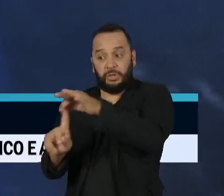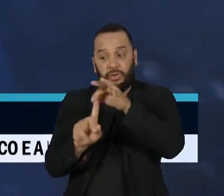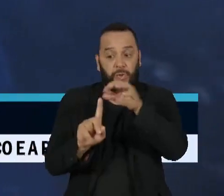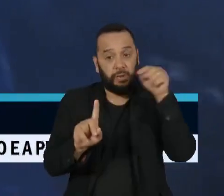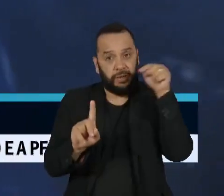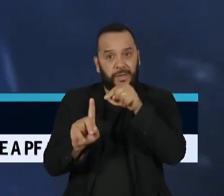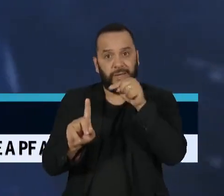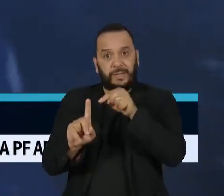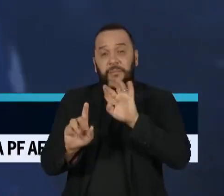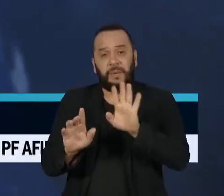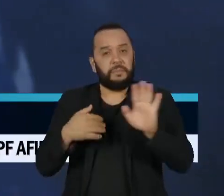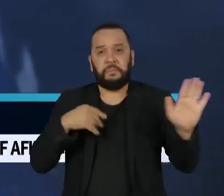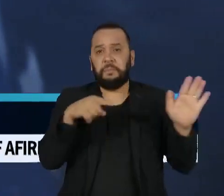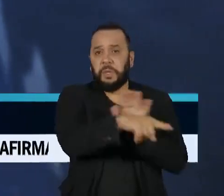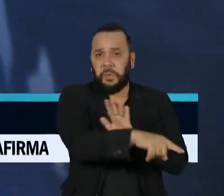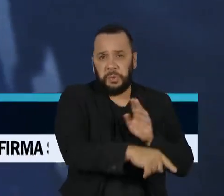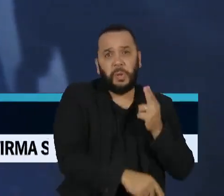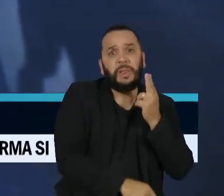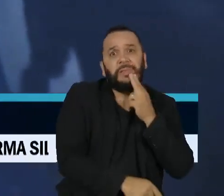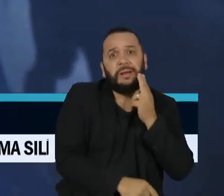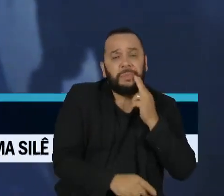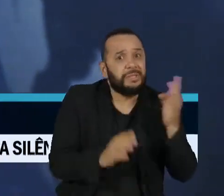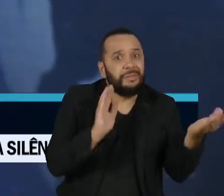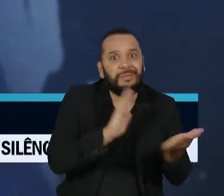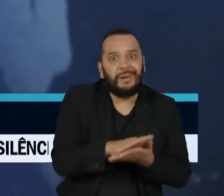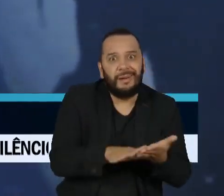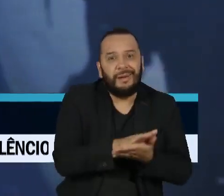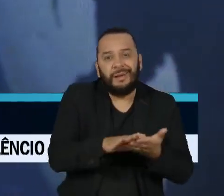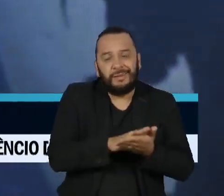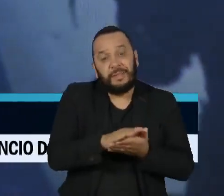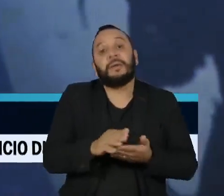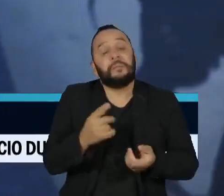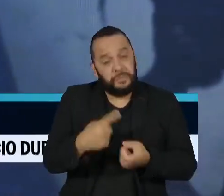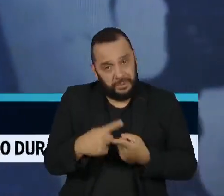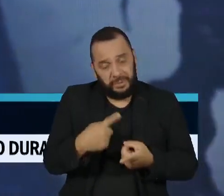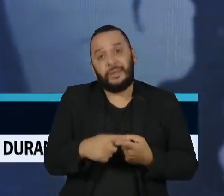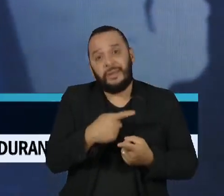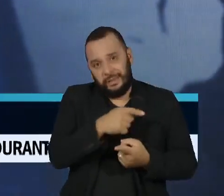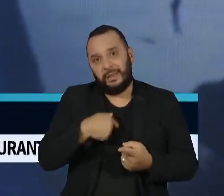consultado se Moni teb chefe da pasta a qual o IBGE é subordinado